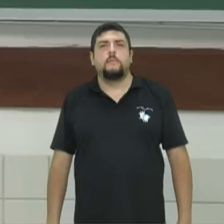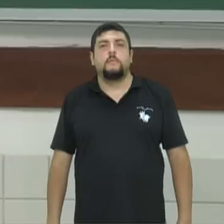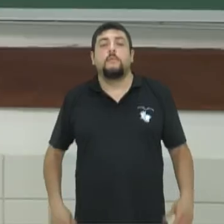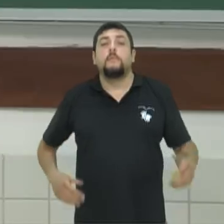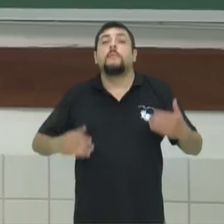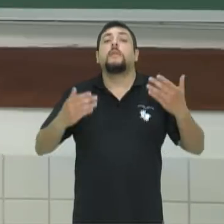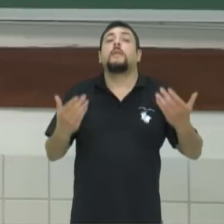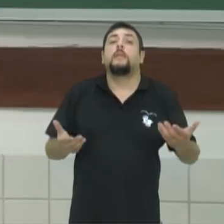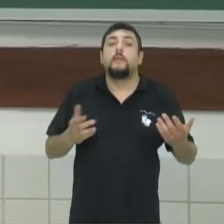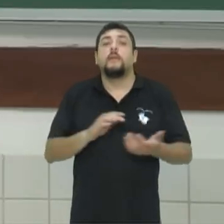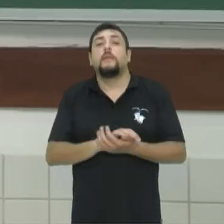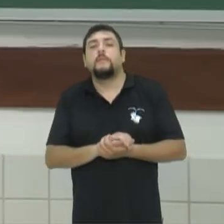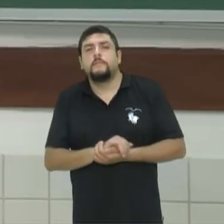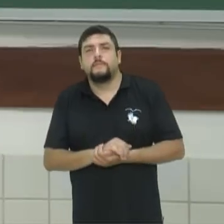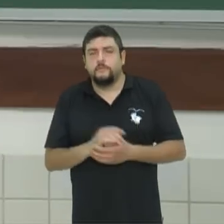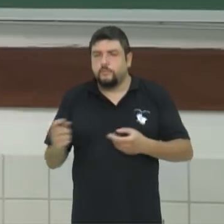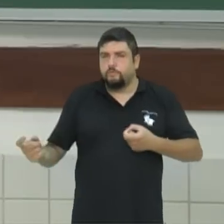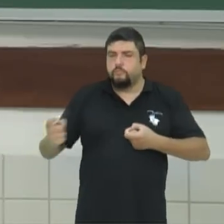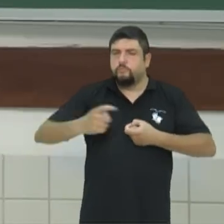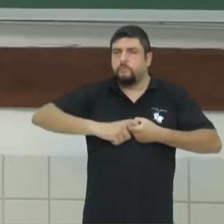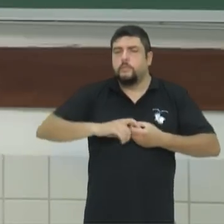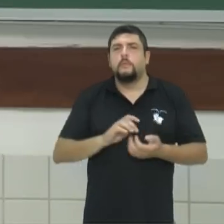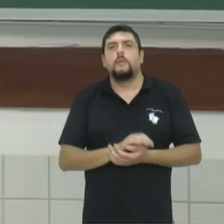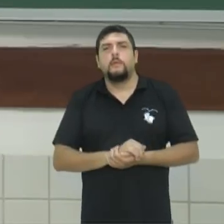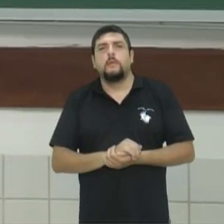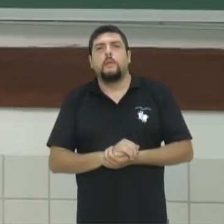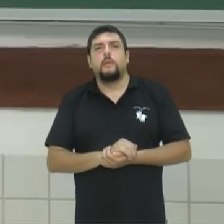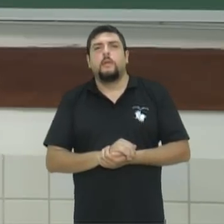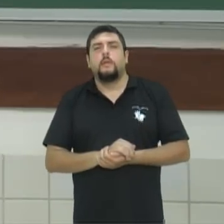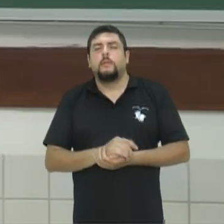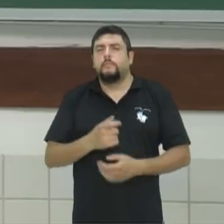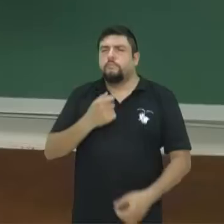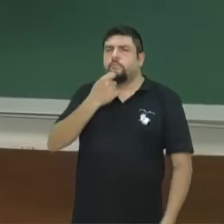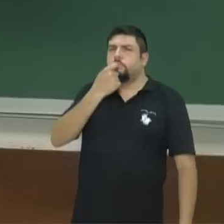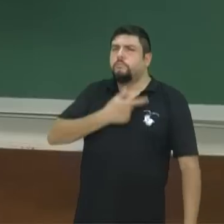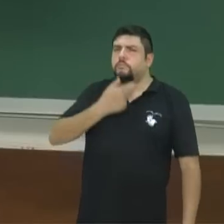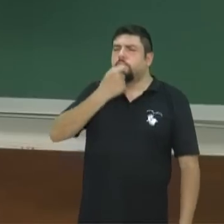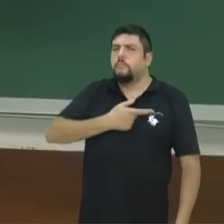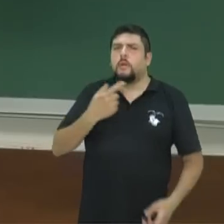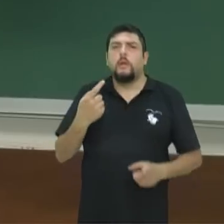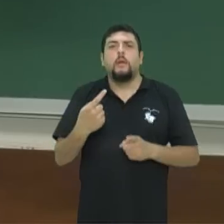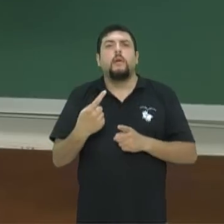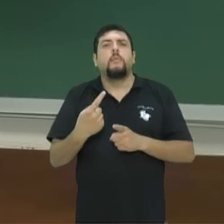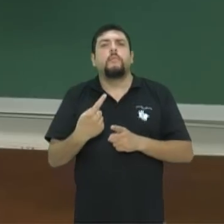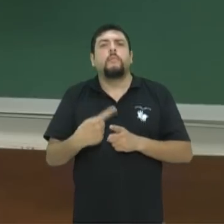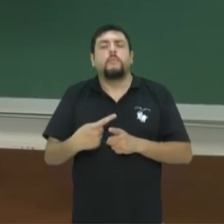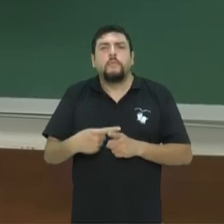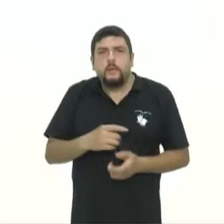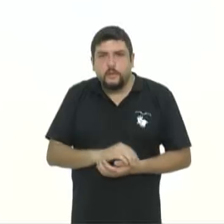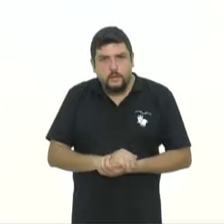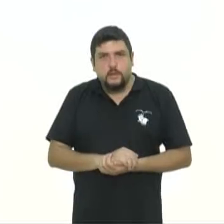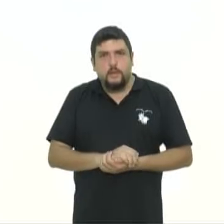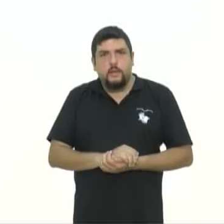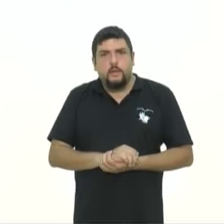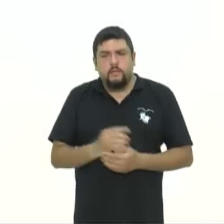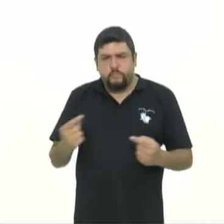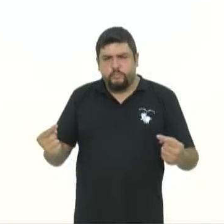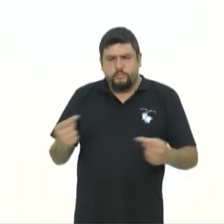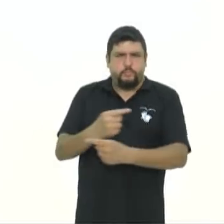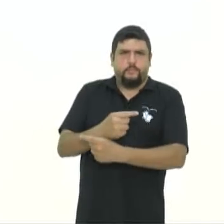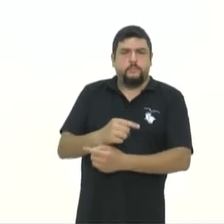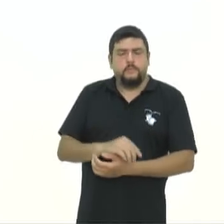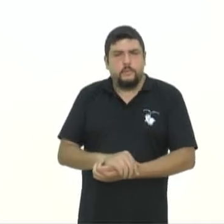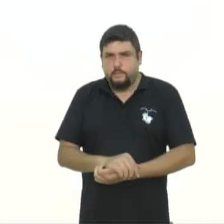E aí, galera, vamos retornar? Então, a ironia ocorre, né? Por quê? Pois o contrário do que se espera é o que acontece.